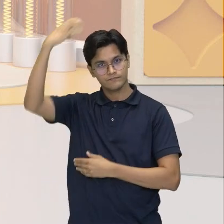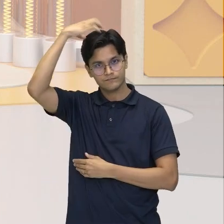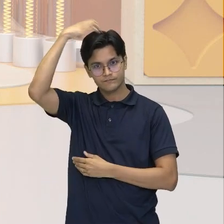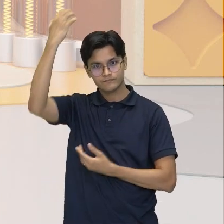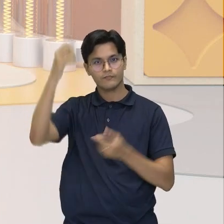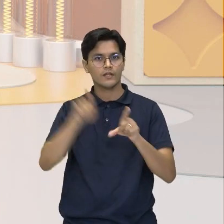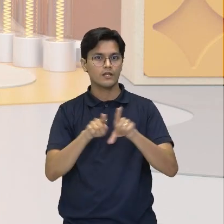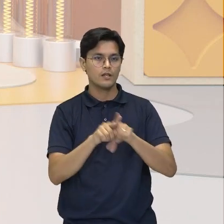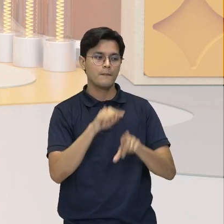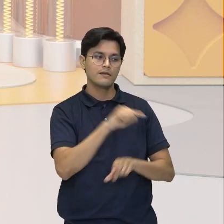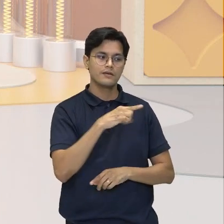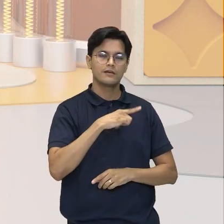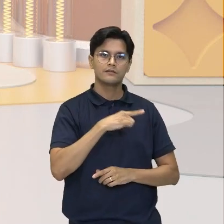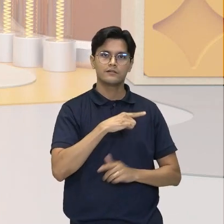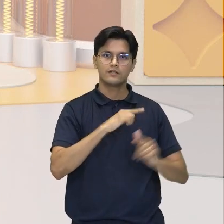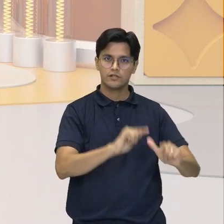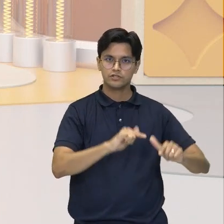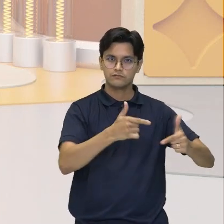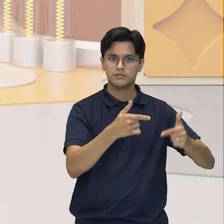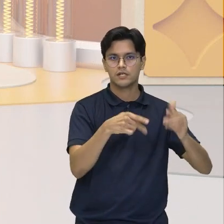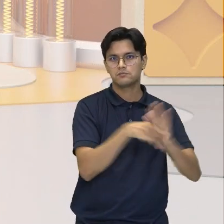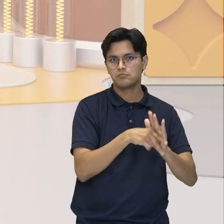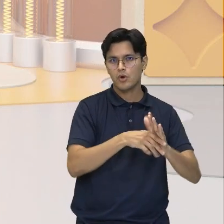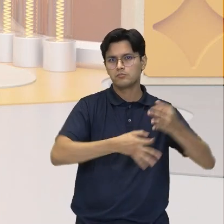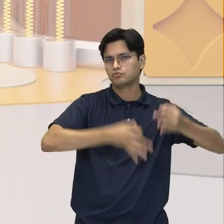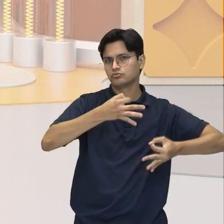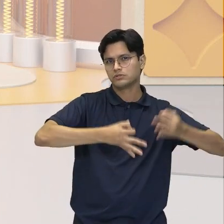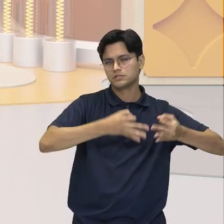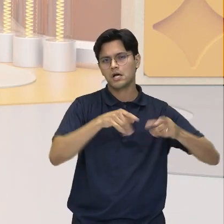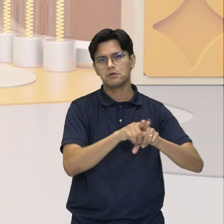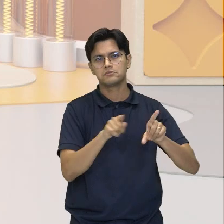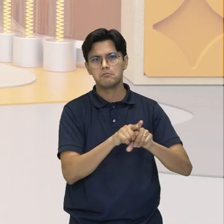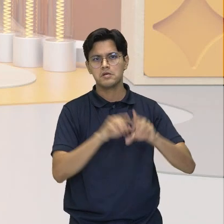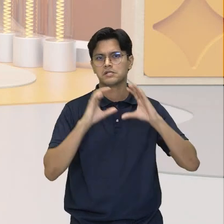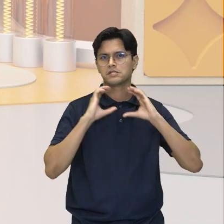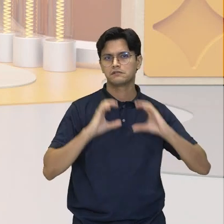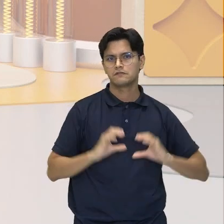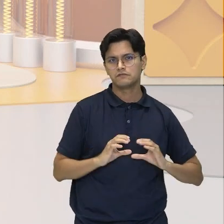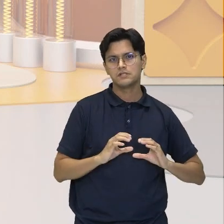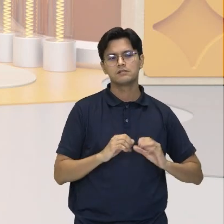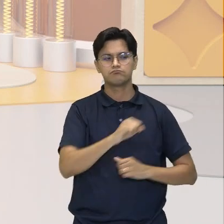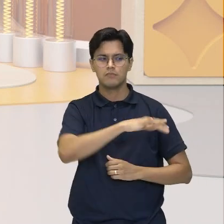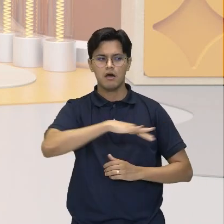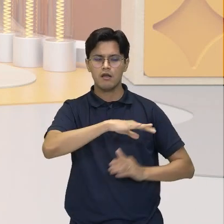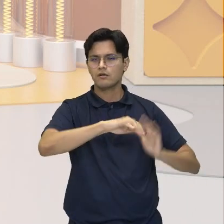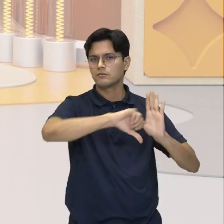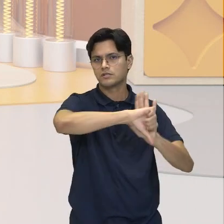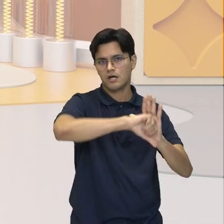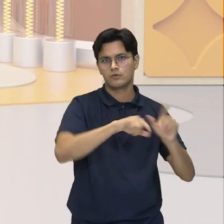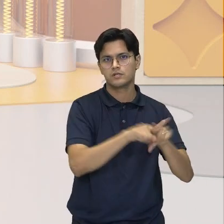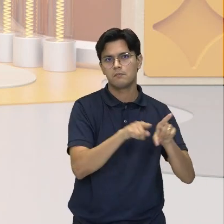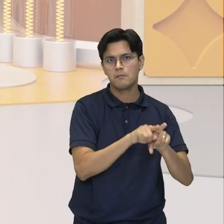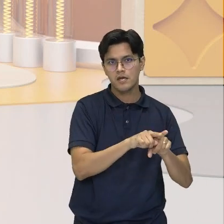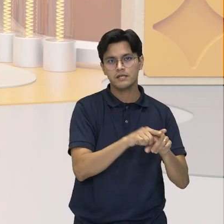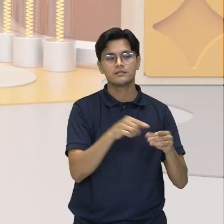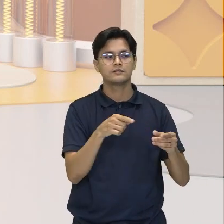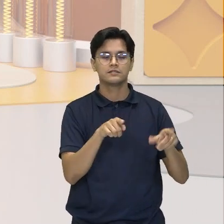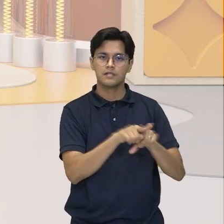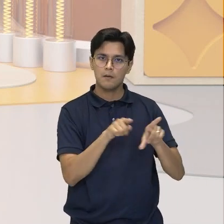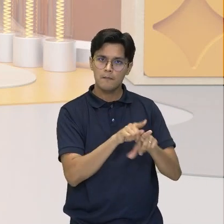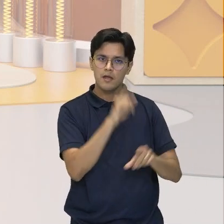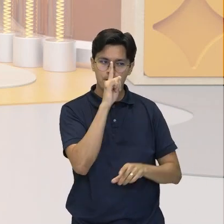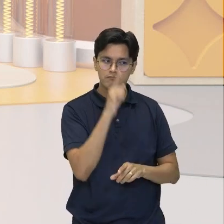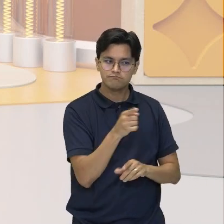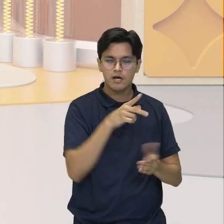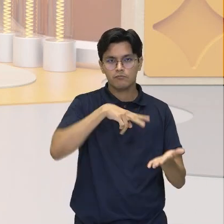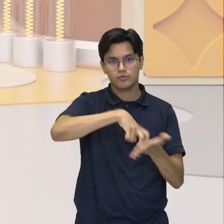tanto civis quanto criminais, incluindo julgamentos e imposições de punições. Então, percebam como esse capitão